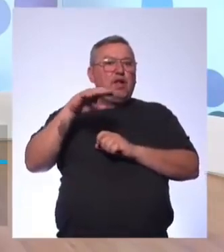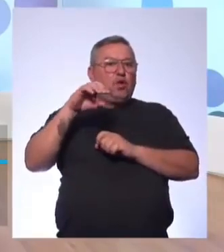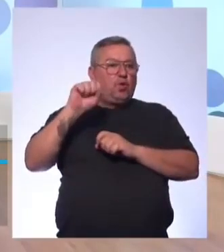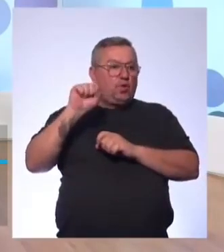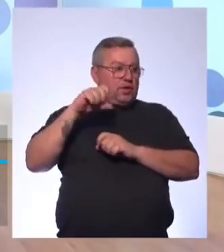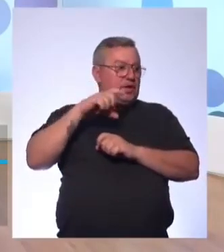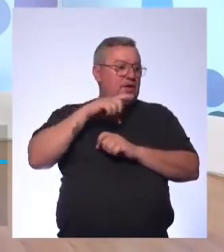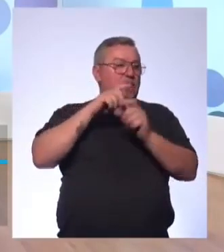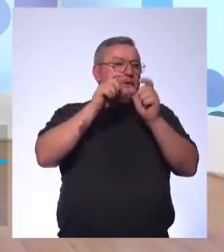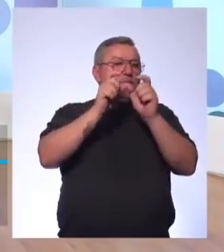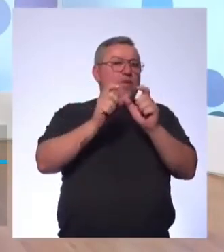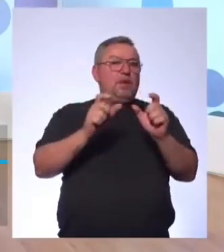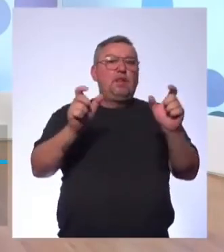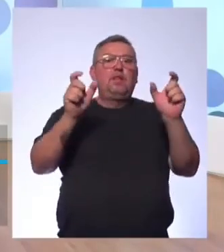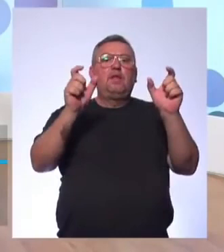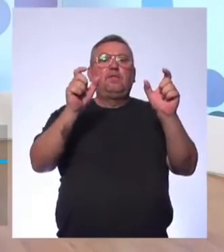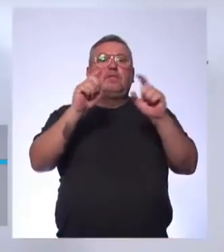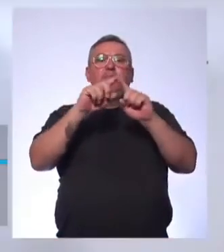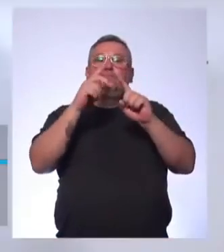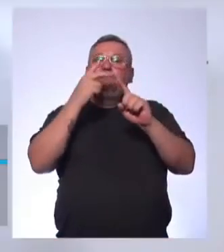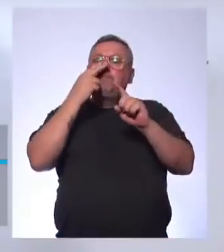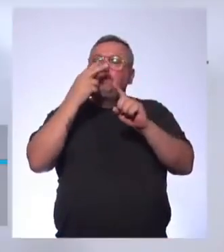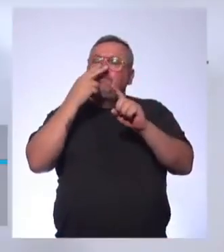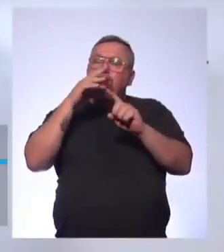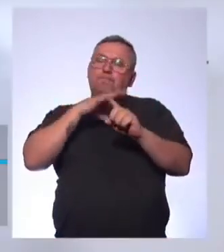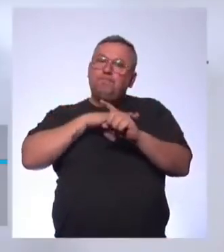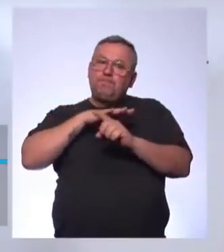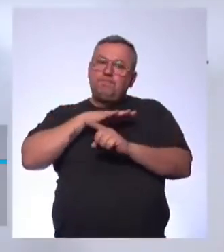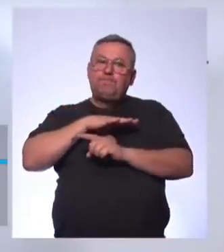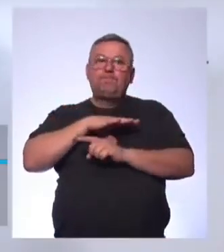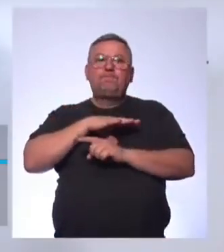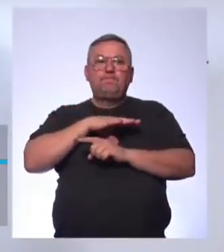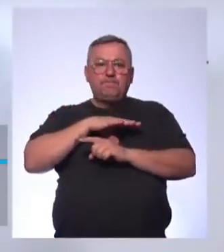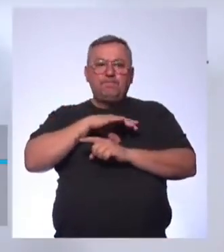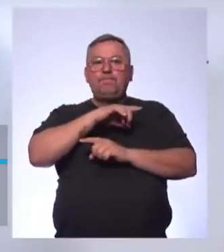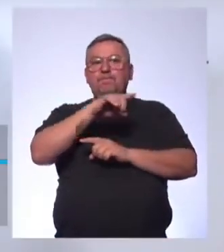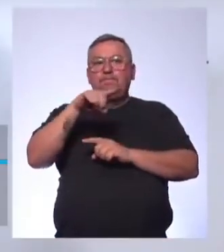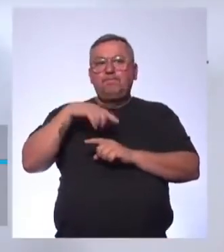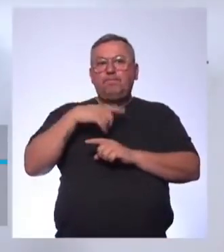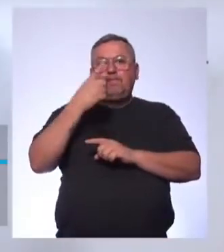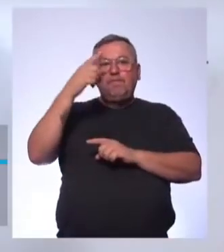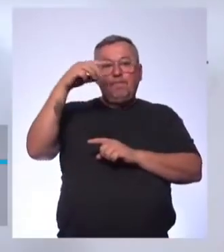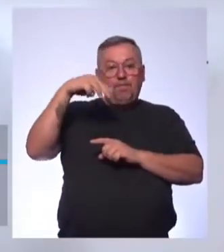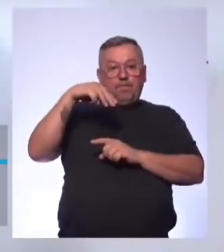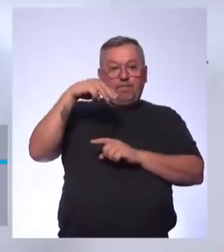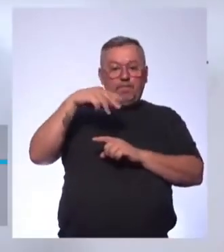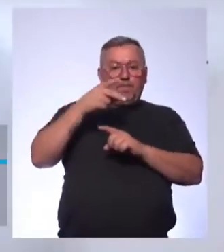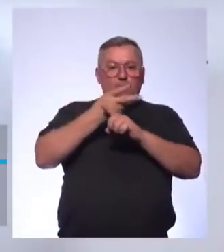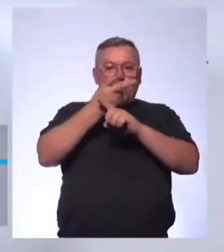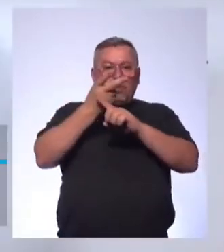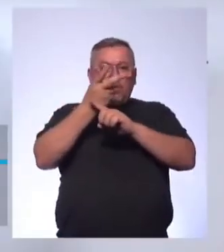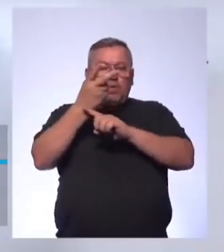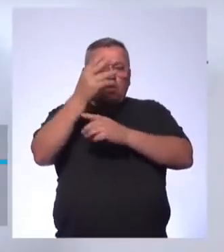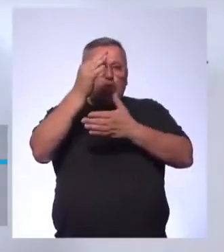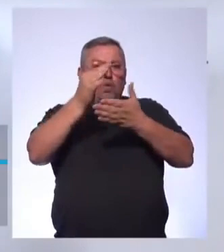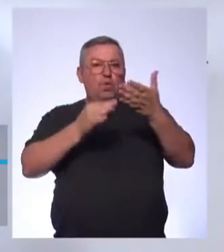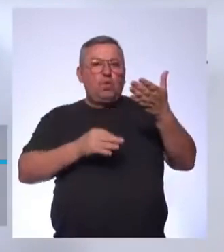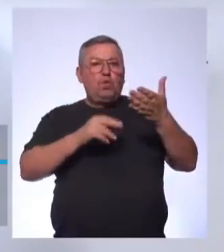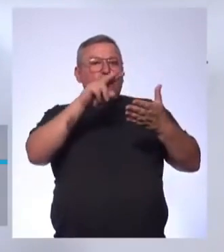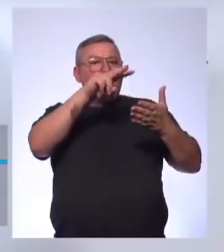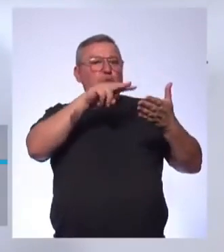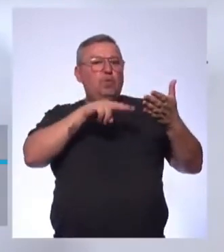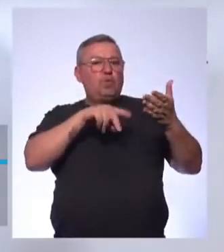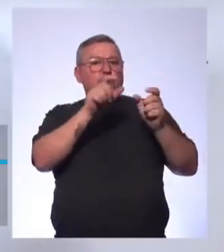são as palavras que são parecidas com o português. Então, você vai ter 1 minuto para você localizar no texto